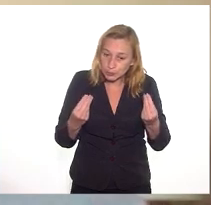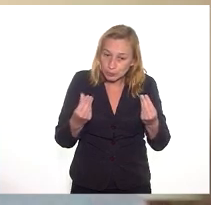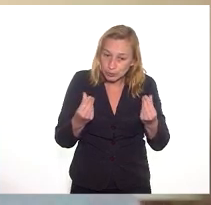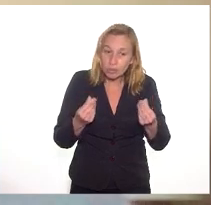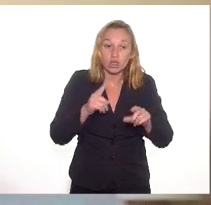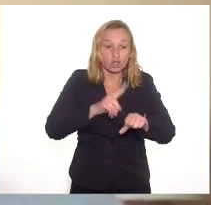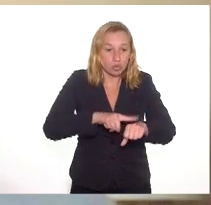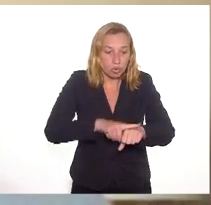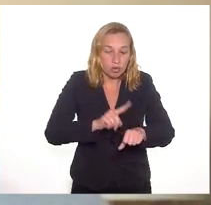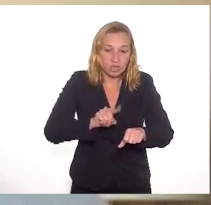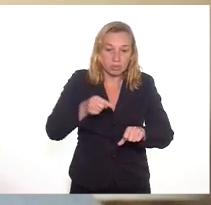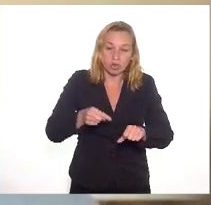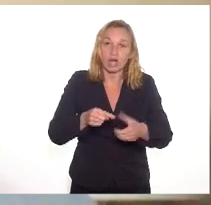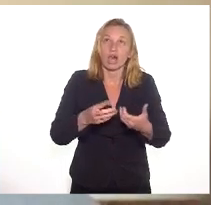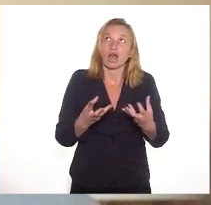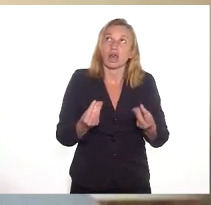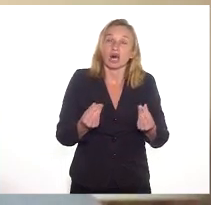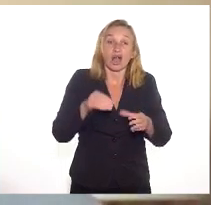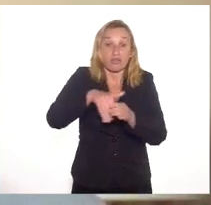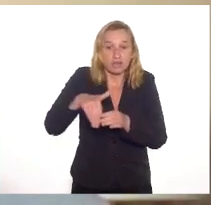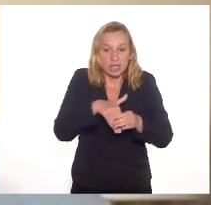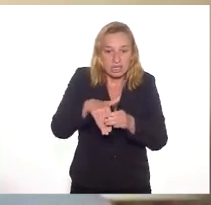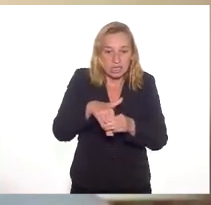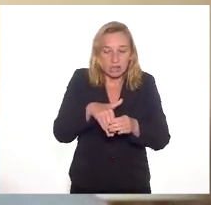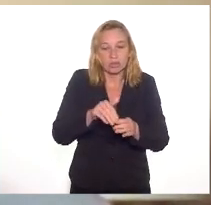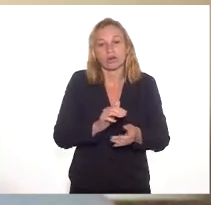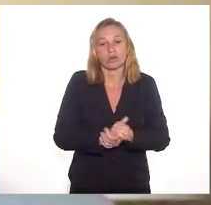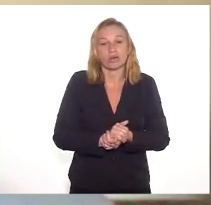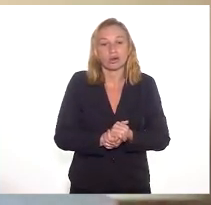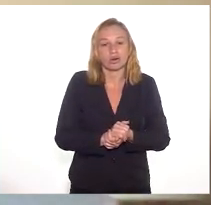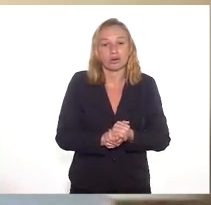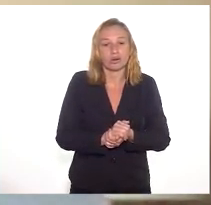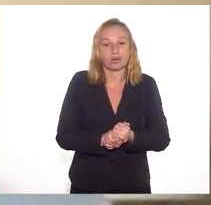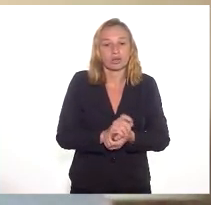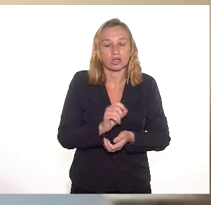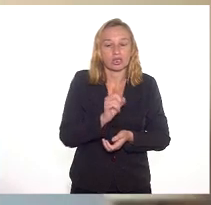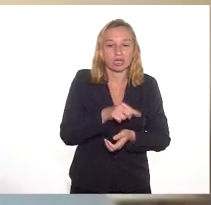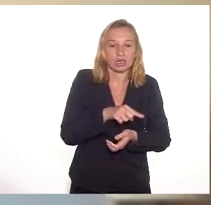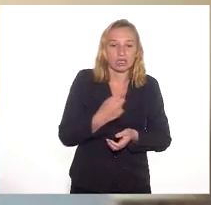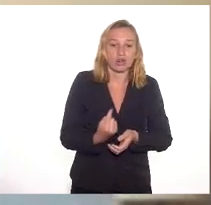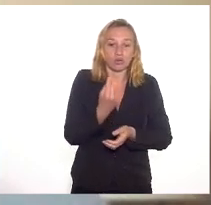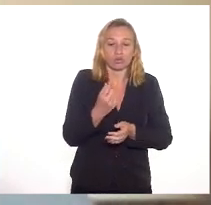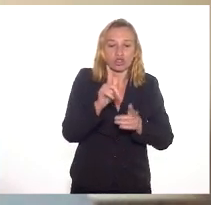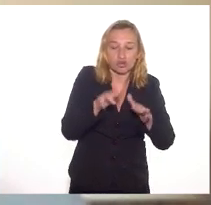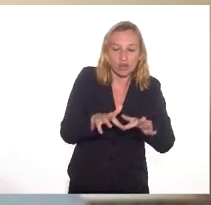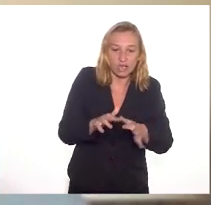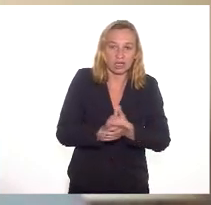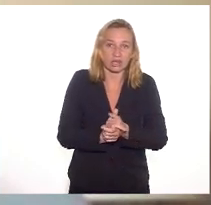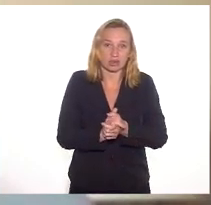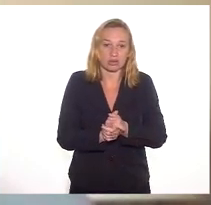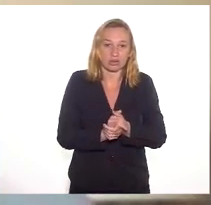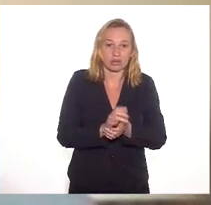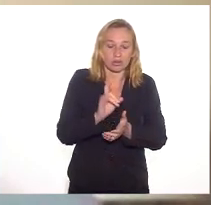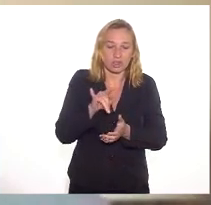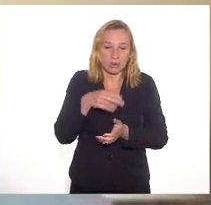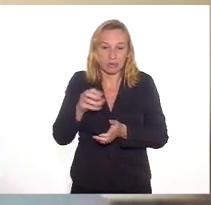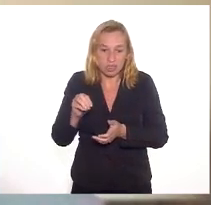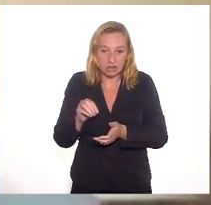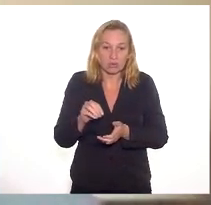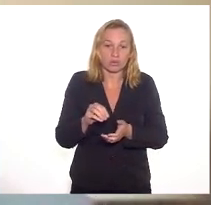no momento posterior à votação do parecer, que é essa única diferença, que é uma diferença de concepção, que acaba